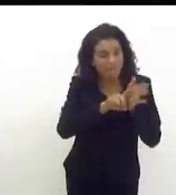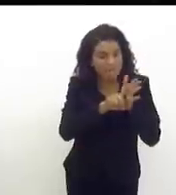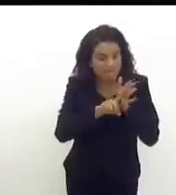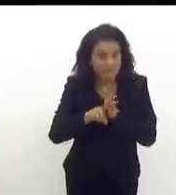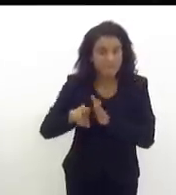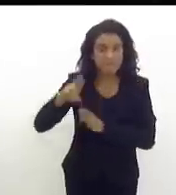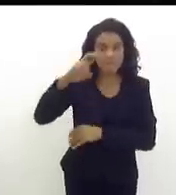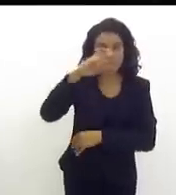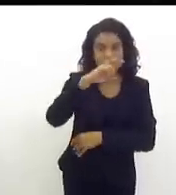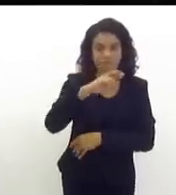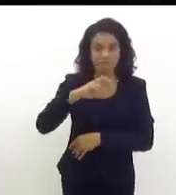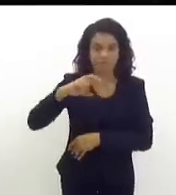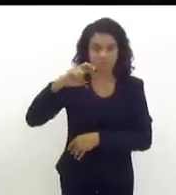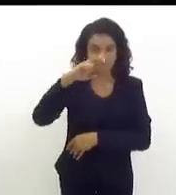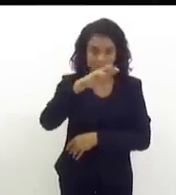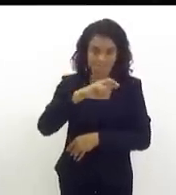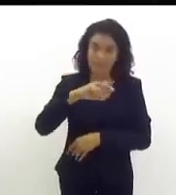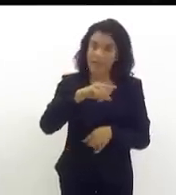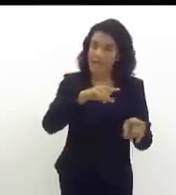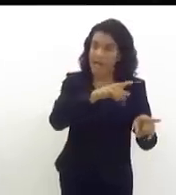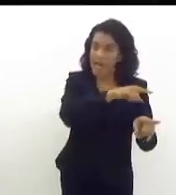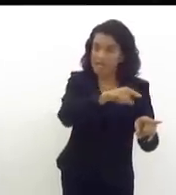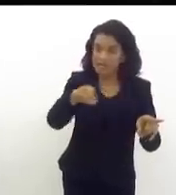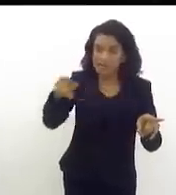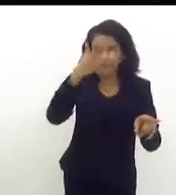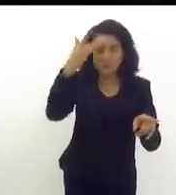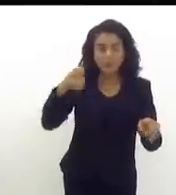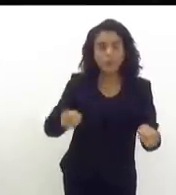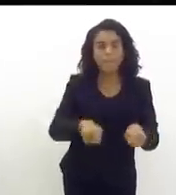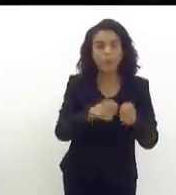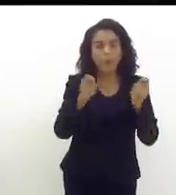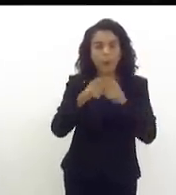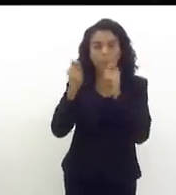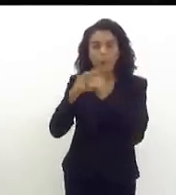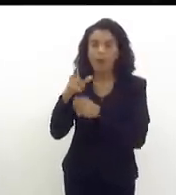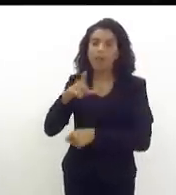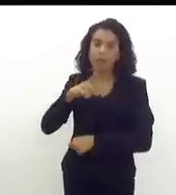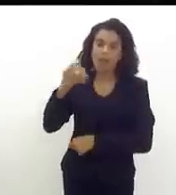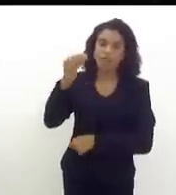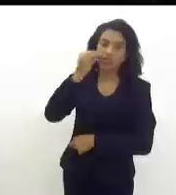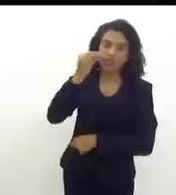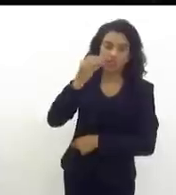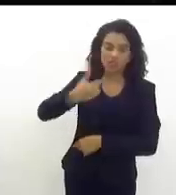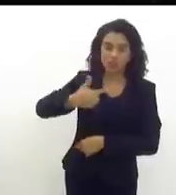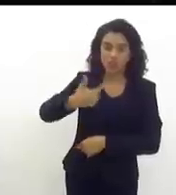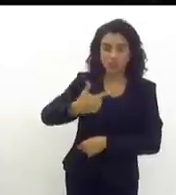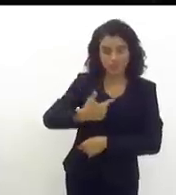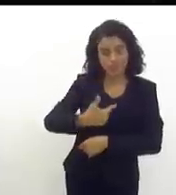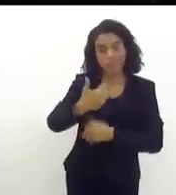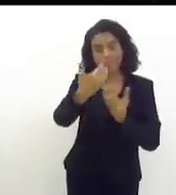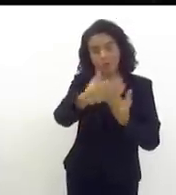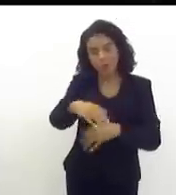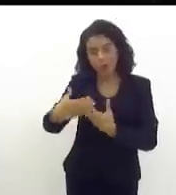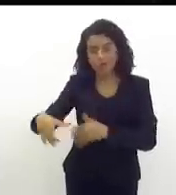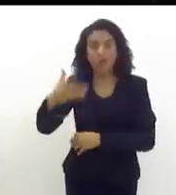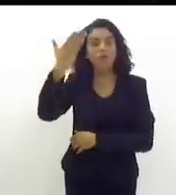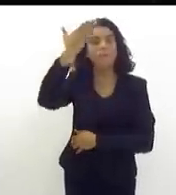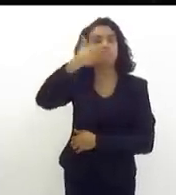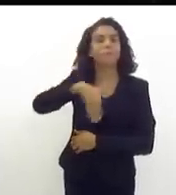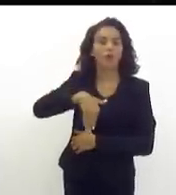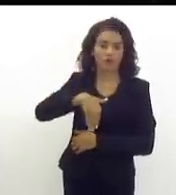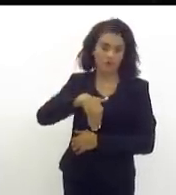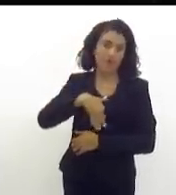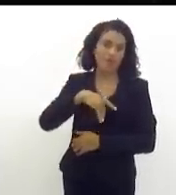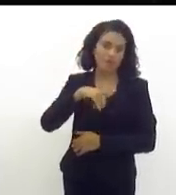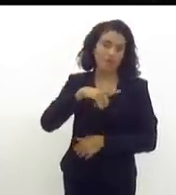pessoas terão a chance de fazer novamente a prova ali já foi caracterizado que houve fraude Não interessa